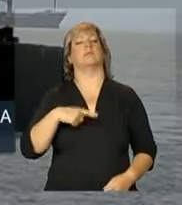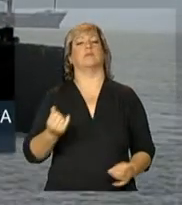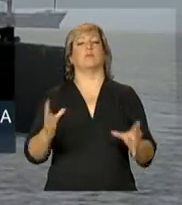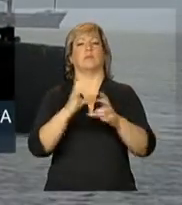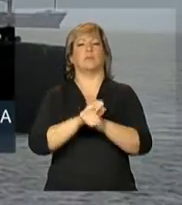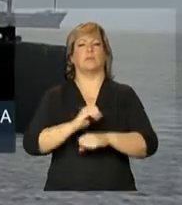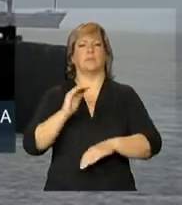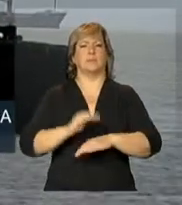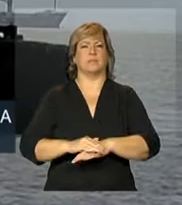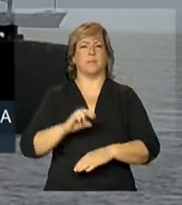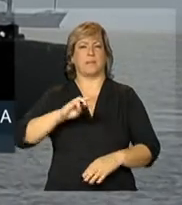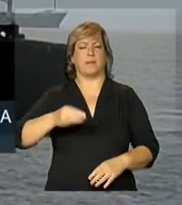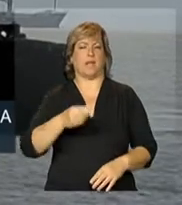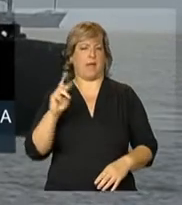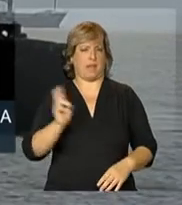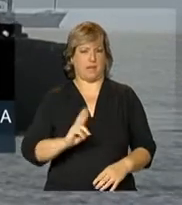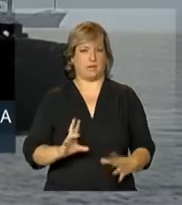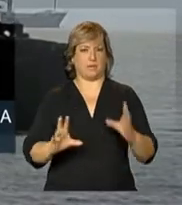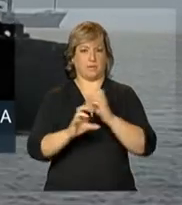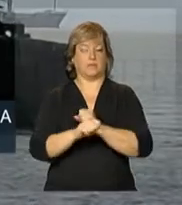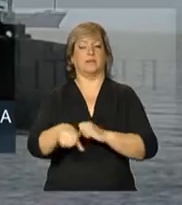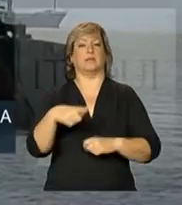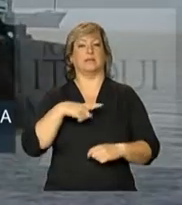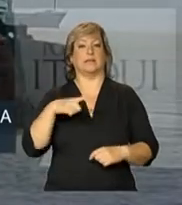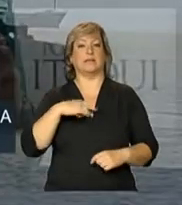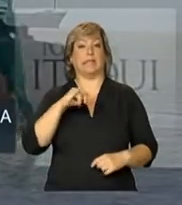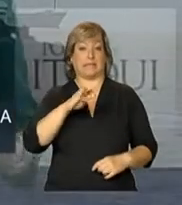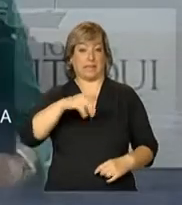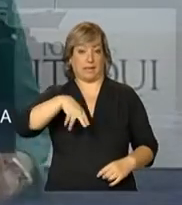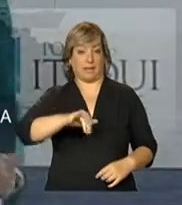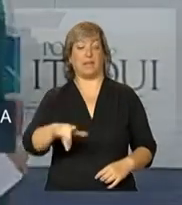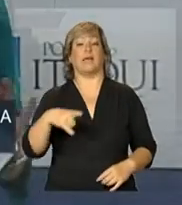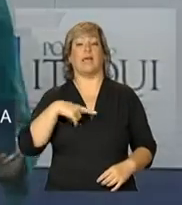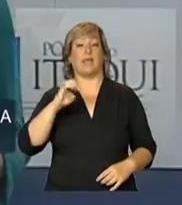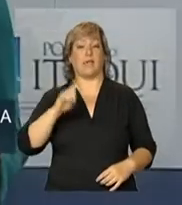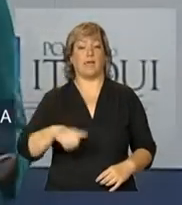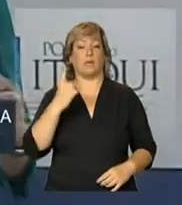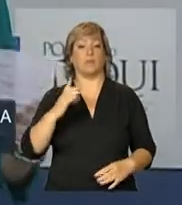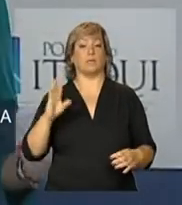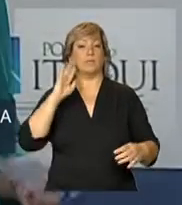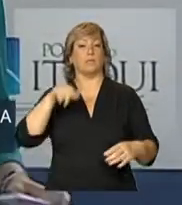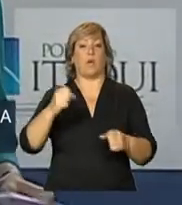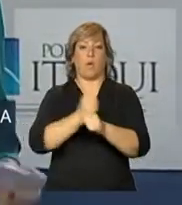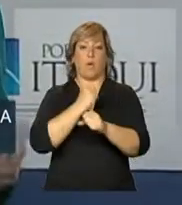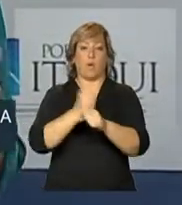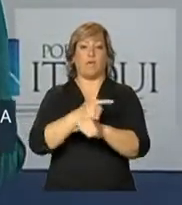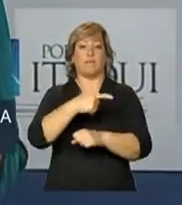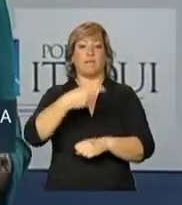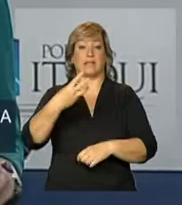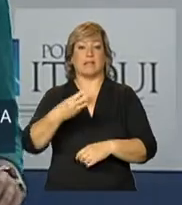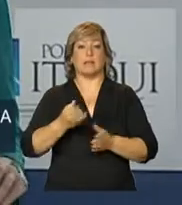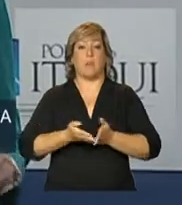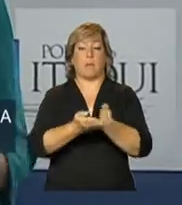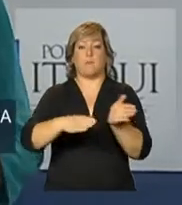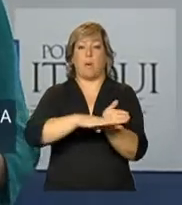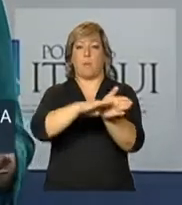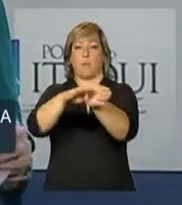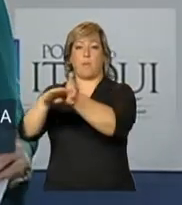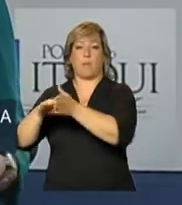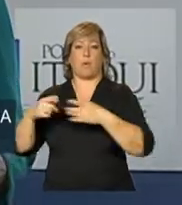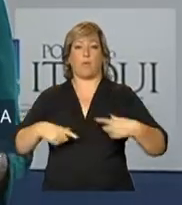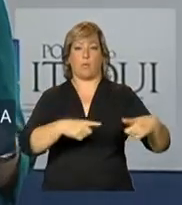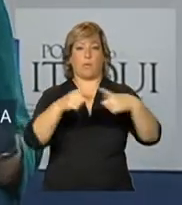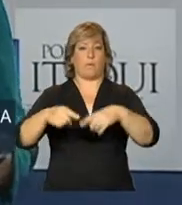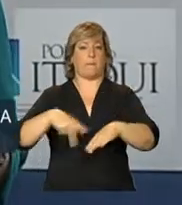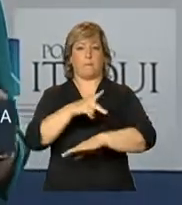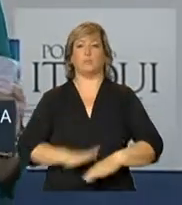de reais. Itaqui é um dos 71 empreendimentos que estão sendo feitos em 23 portos de todo o país. A